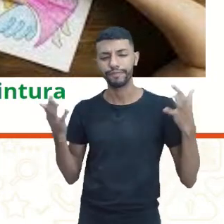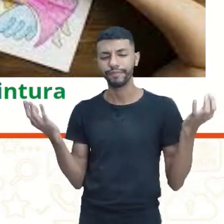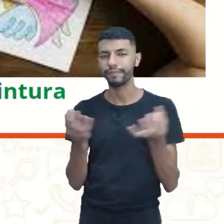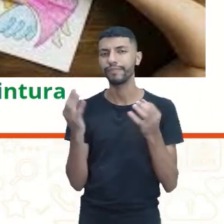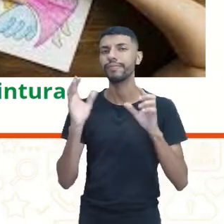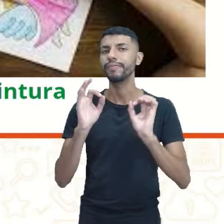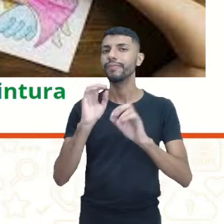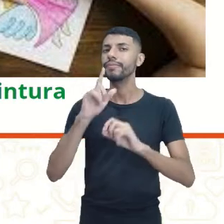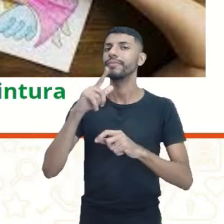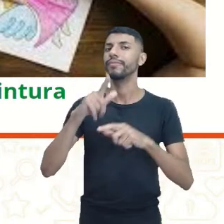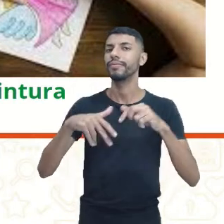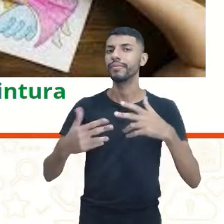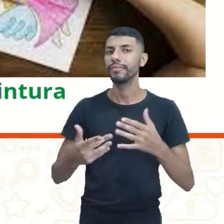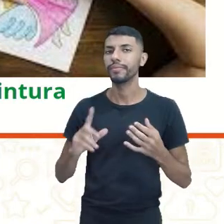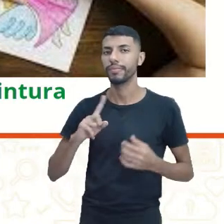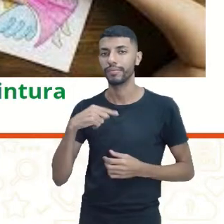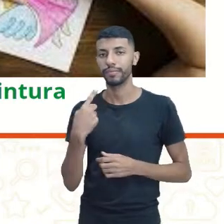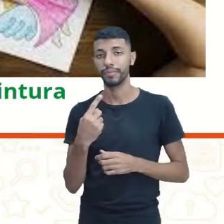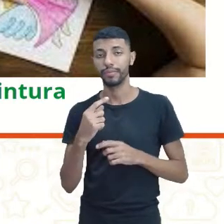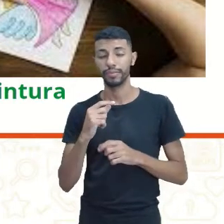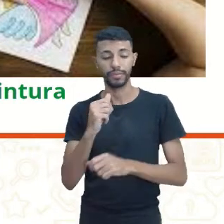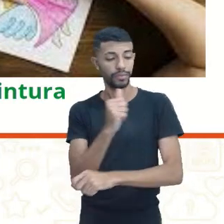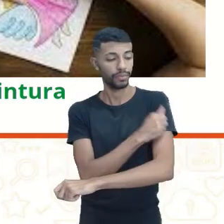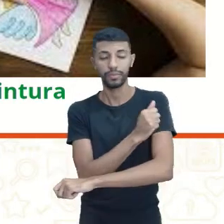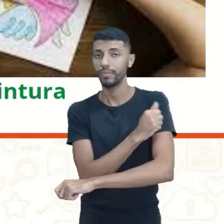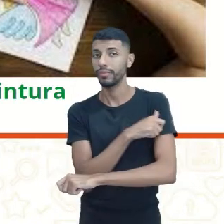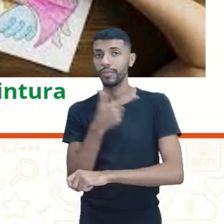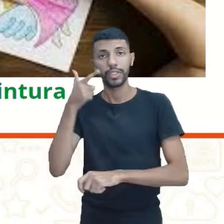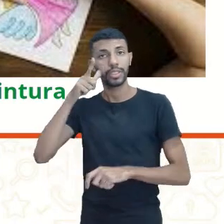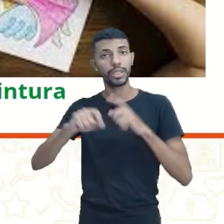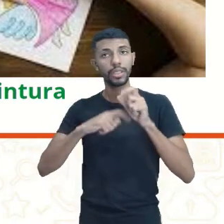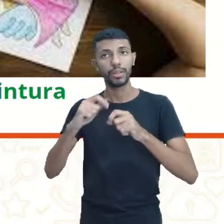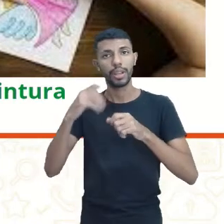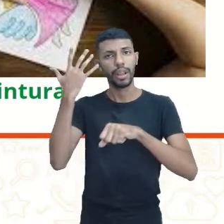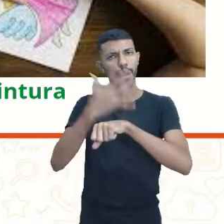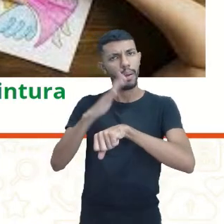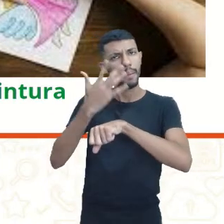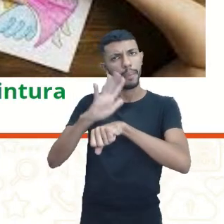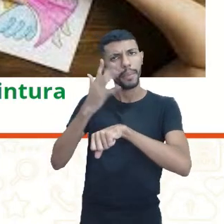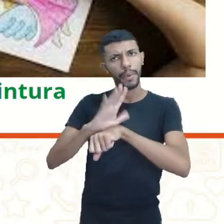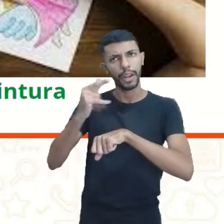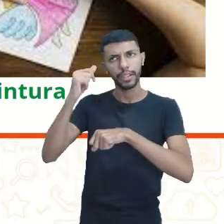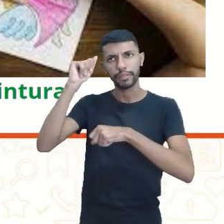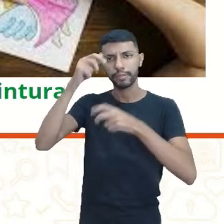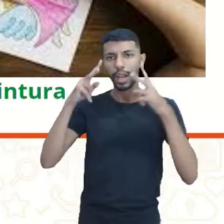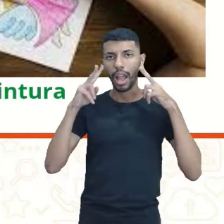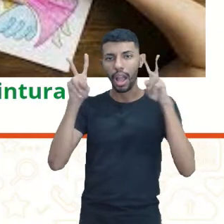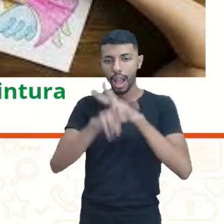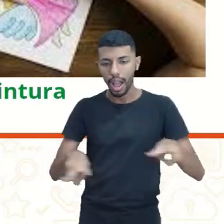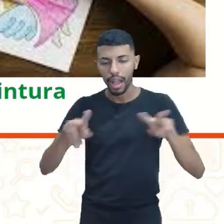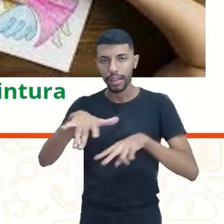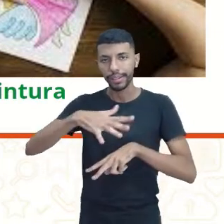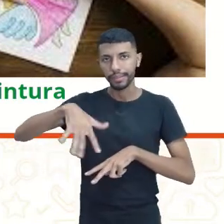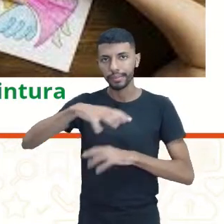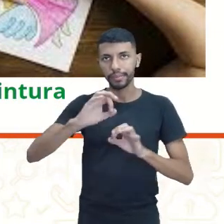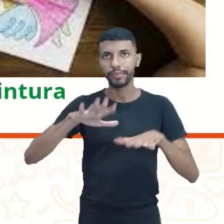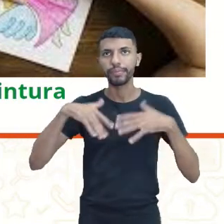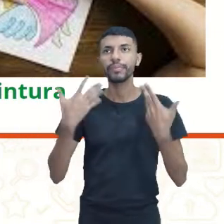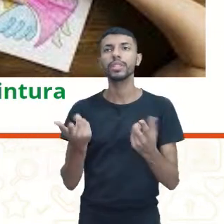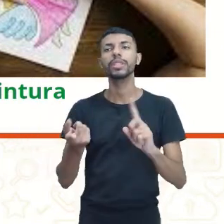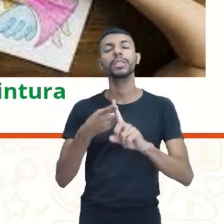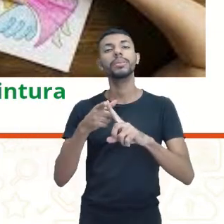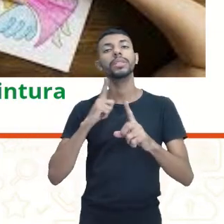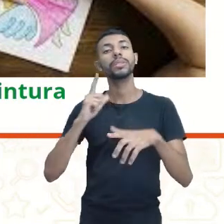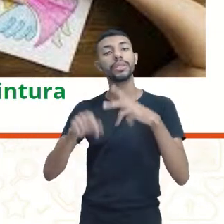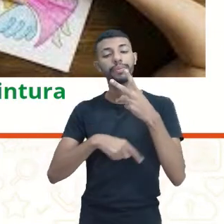excelente recurso para que esse estudante possa ir exercitando todo o campo perceptivo. A gente tem as pinturas, onde